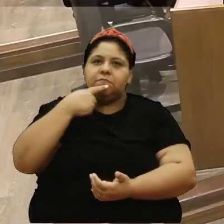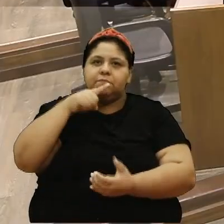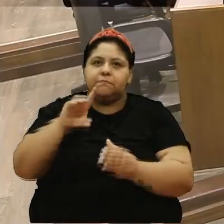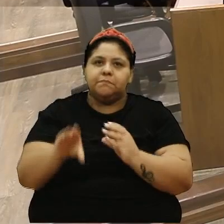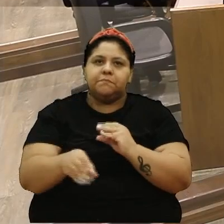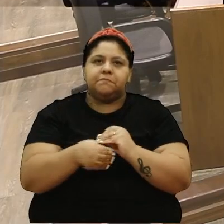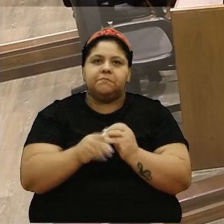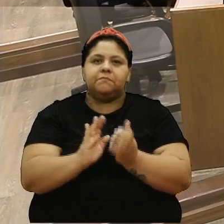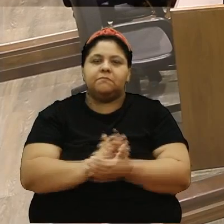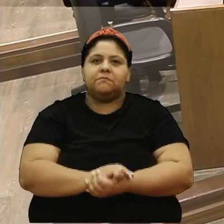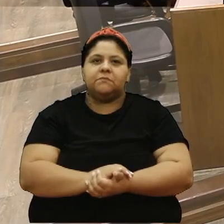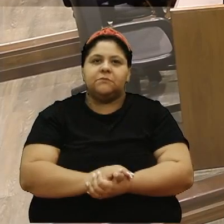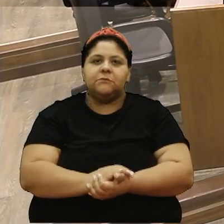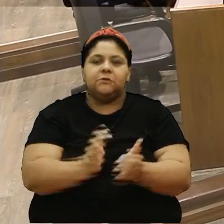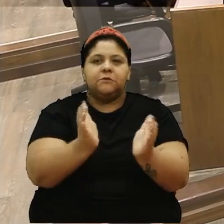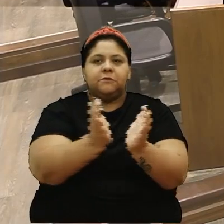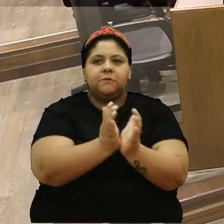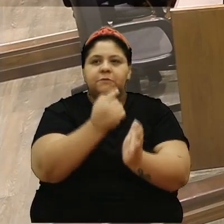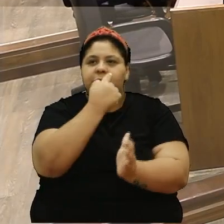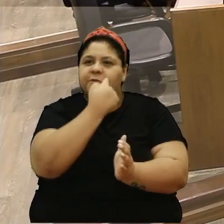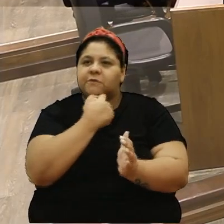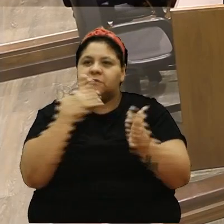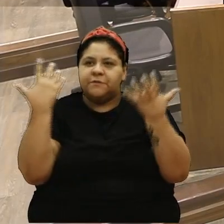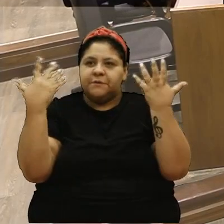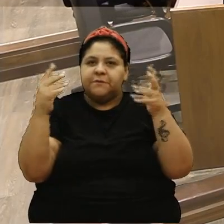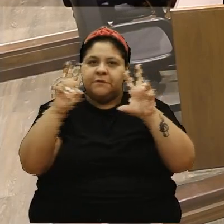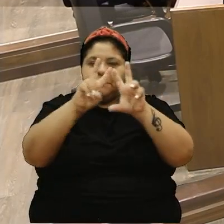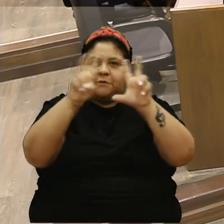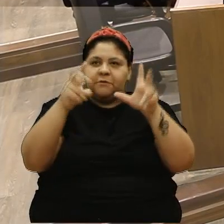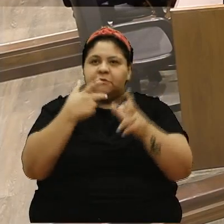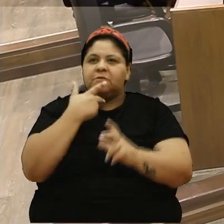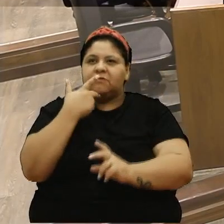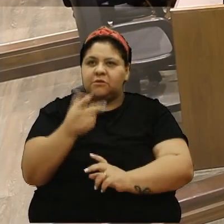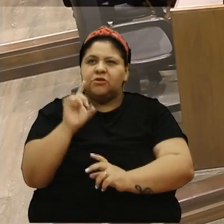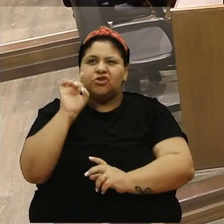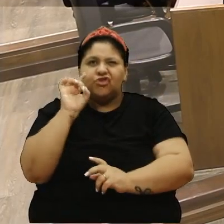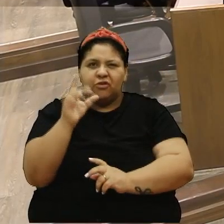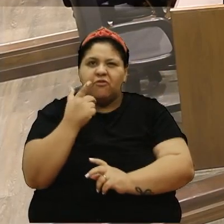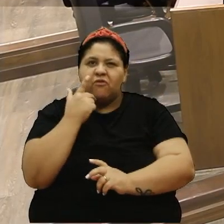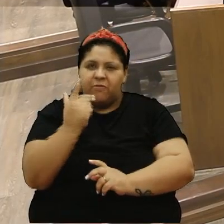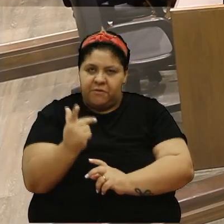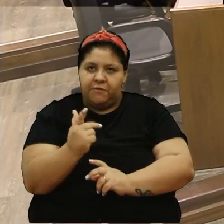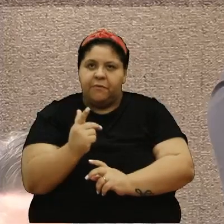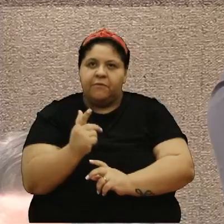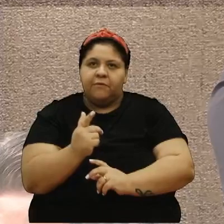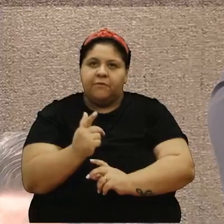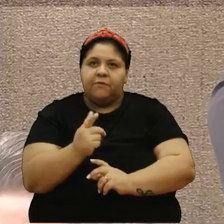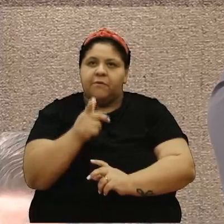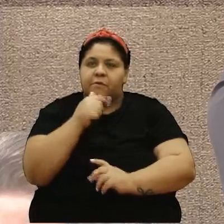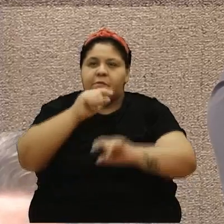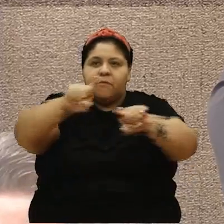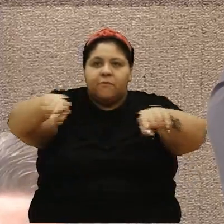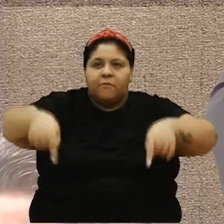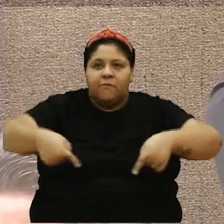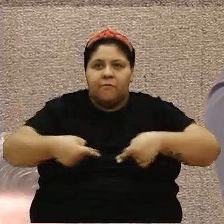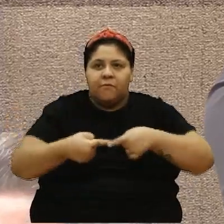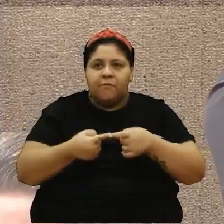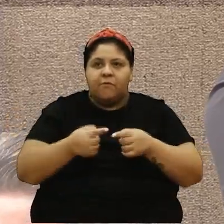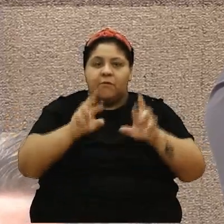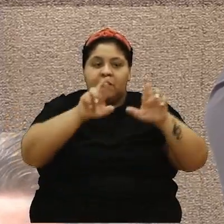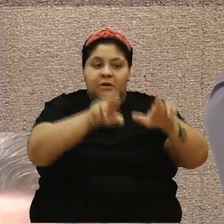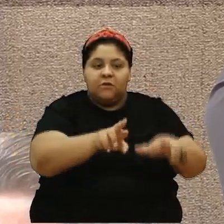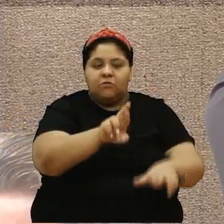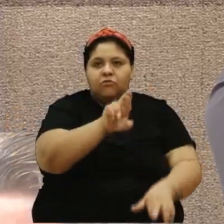parte. Colega Petrini, parabéns pelo assunto, por ter trazido. Quero só fazer um destaque sobre a questão da lagoa da região do desvio